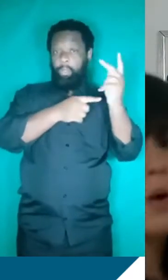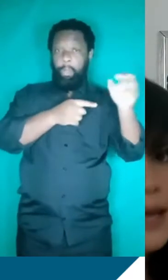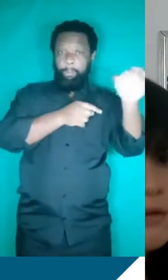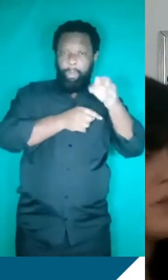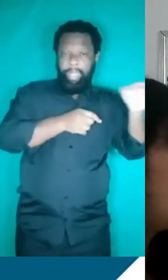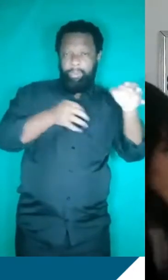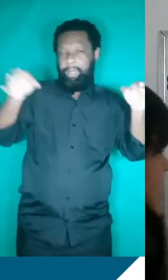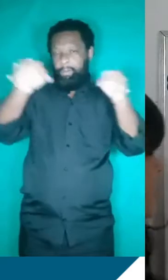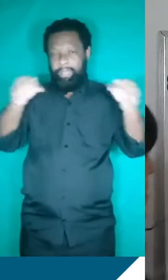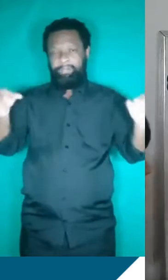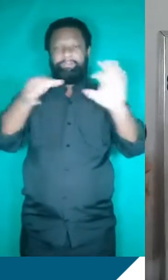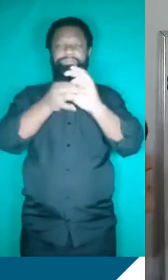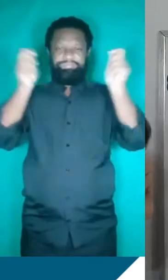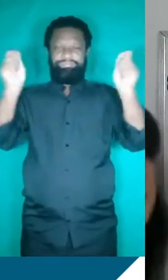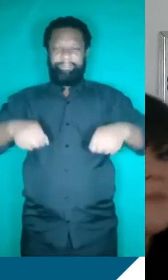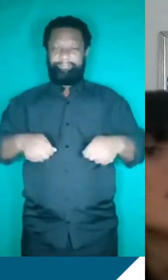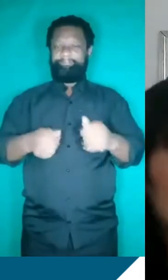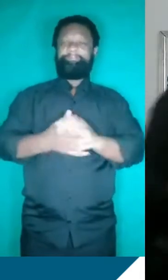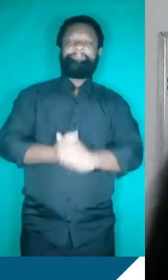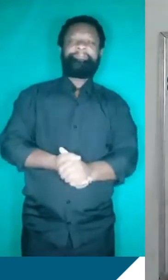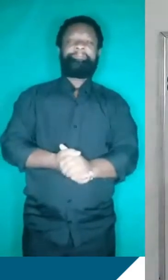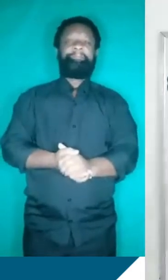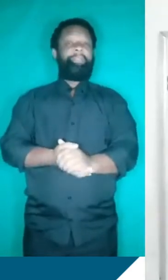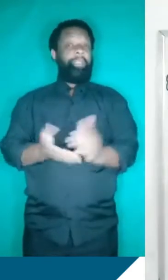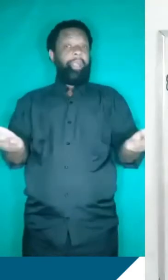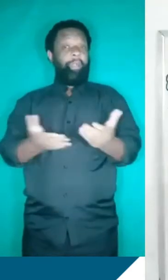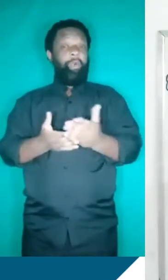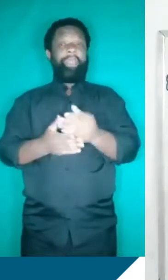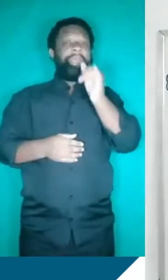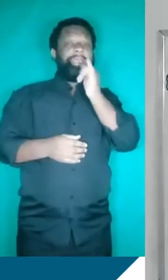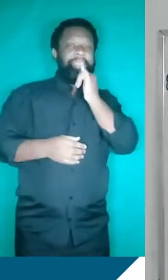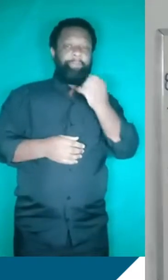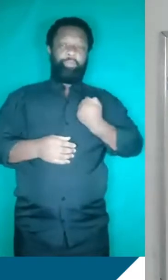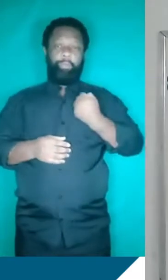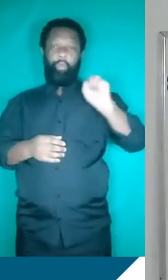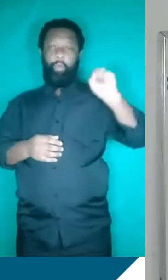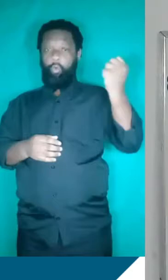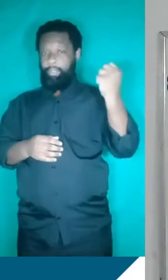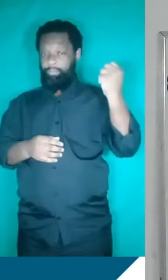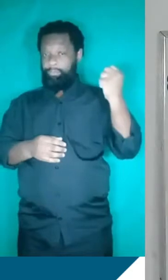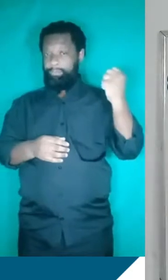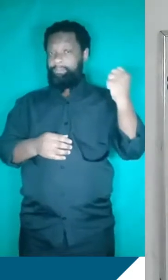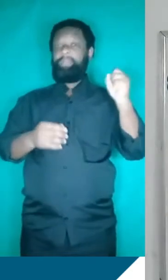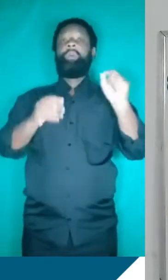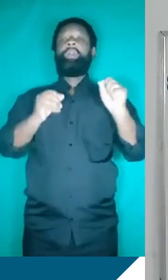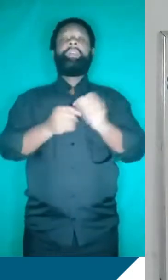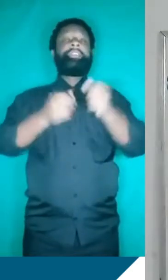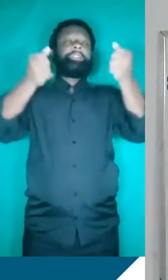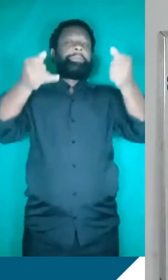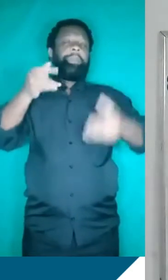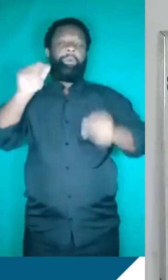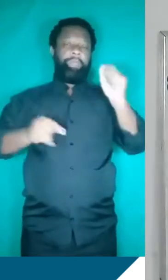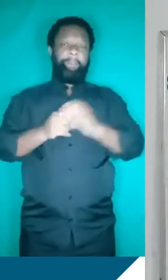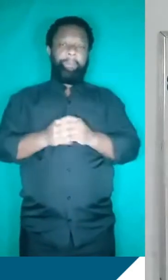duas moléculas dessa substância. Combinado? Bom, o exemplo 8, que eu coloquei aqui,